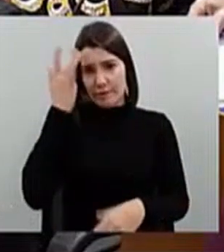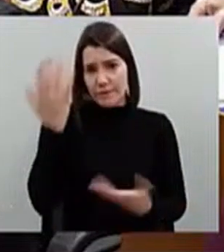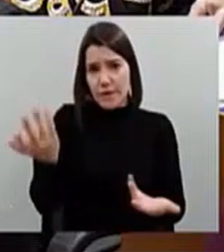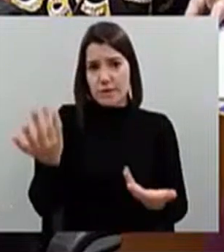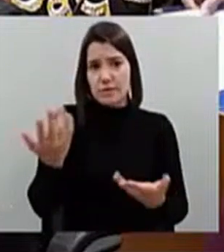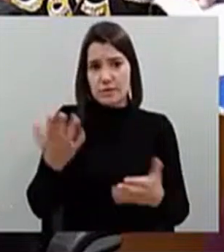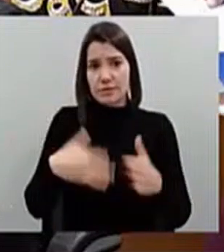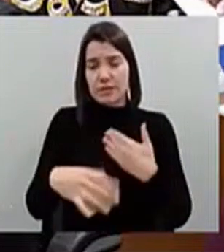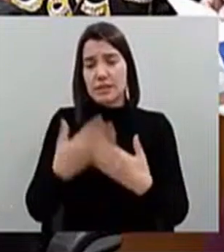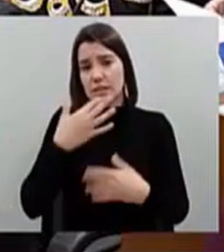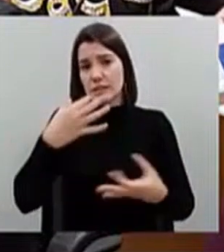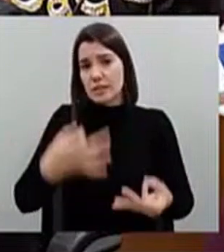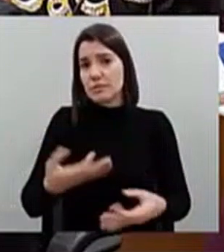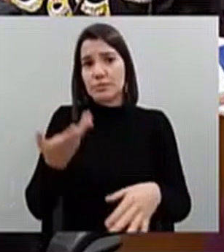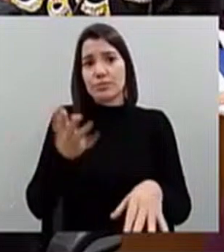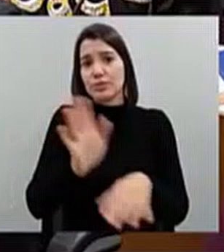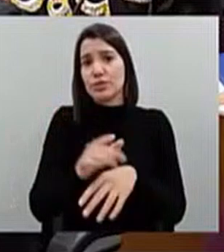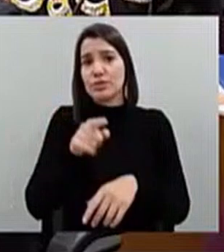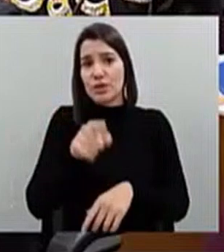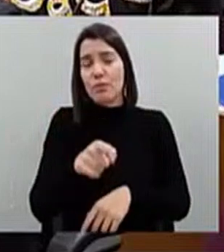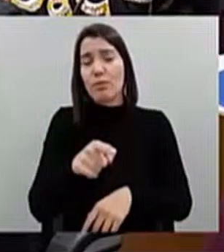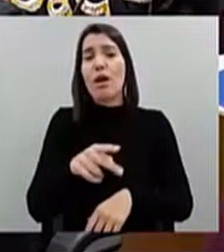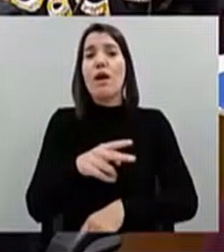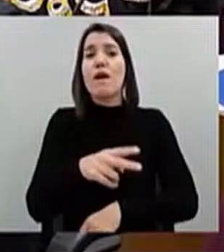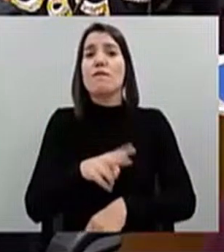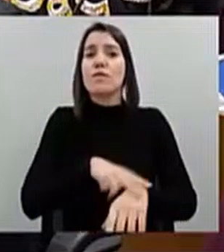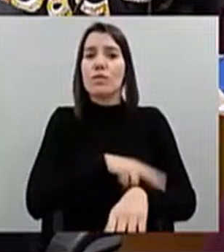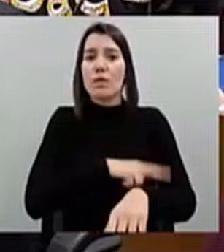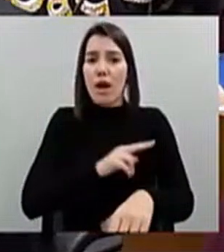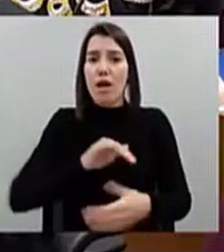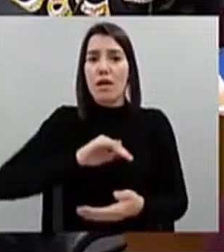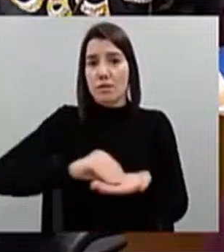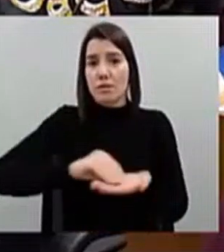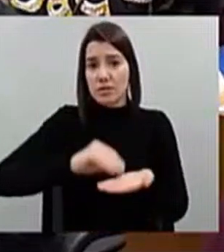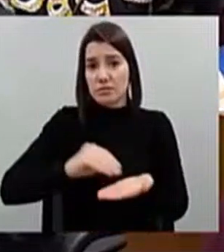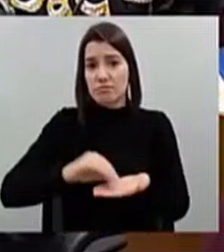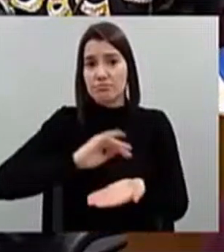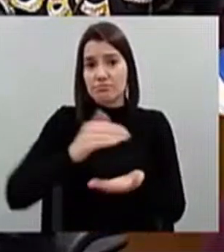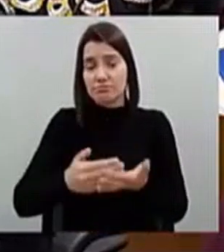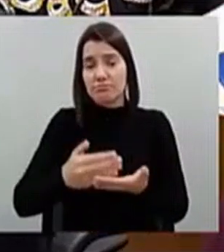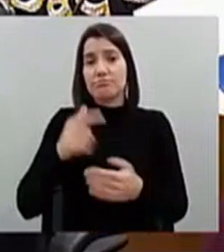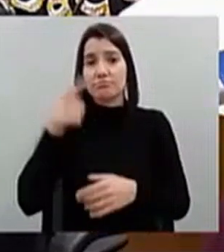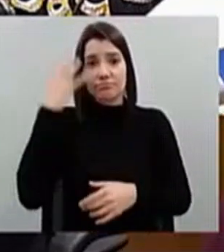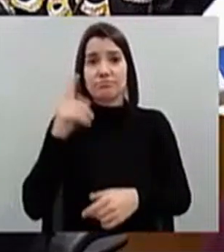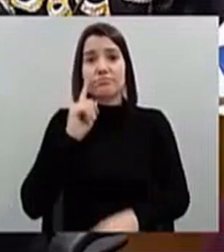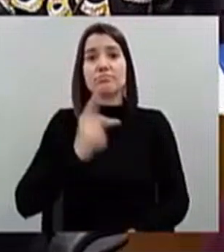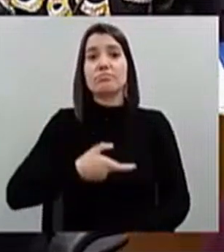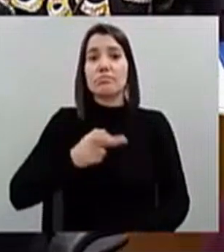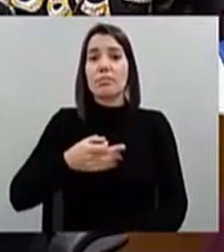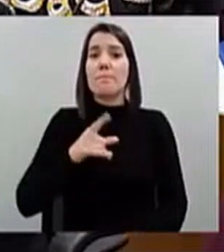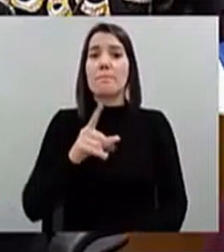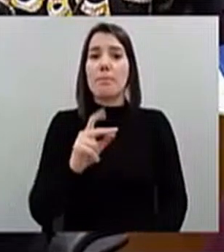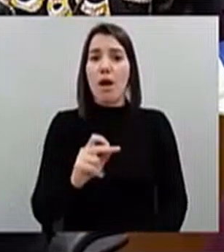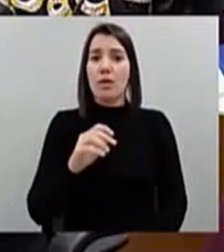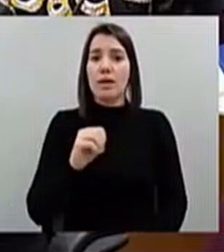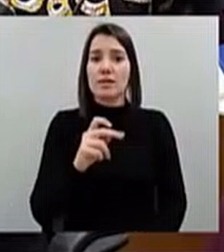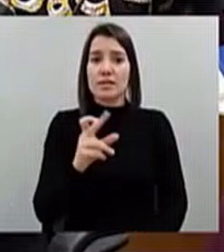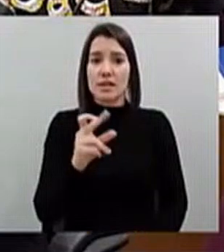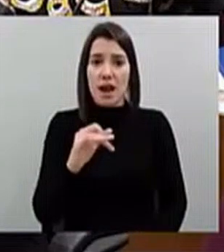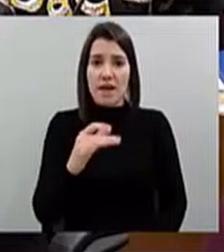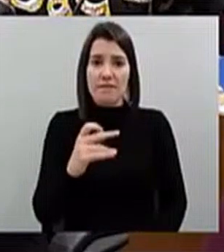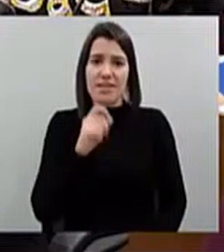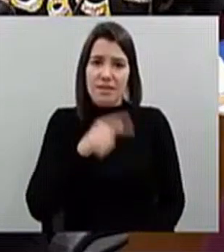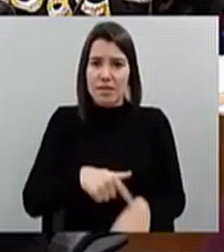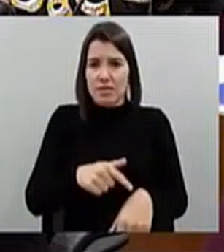que, por exemplo, a vogal do Conselho de Administração da Fundação Marquês de Pombal, a doutora Paula Saraiva, não terá dificuldades em fazer chegar a tempo estes